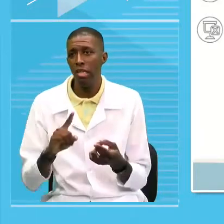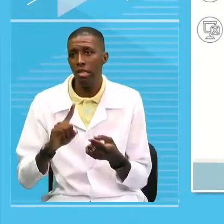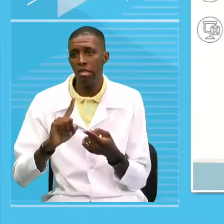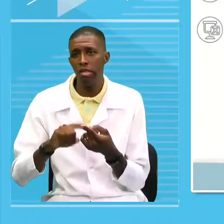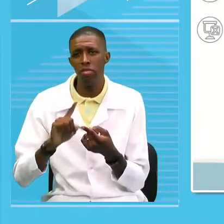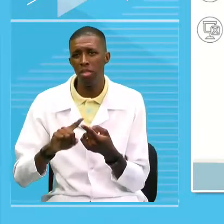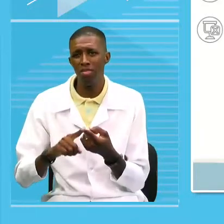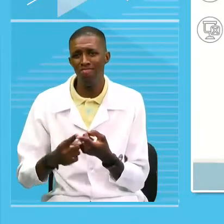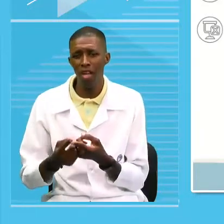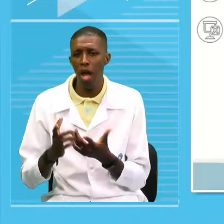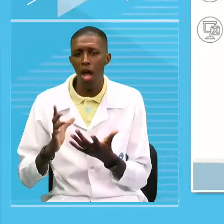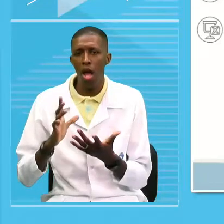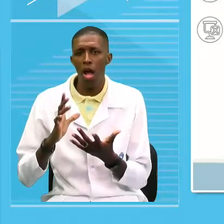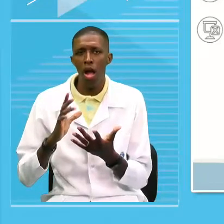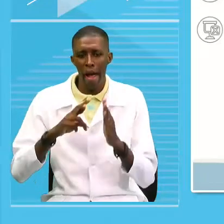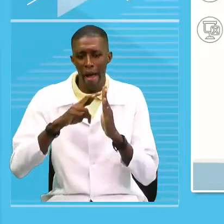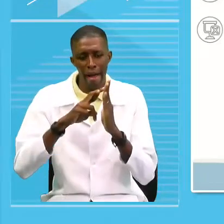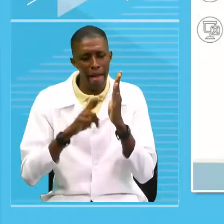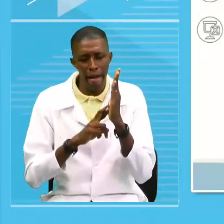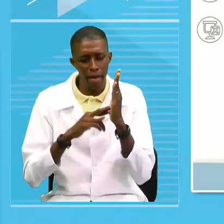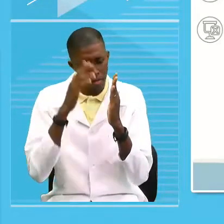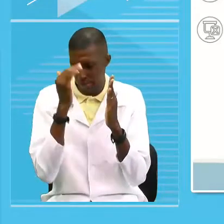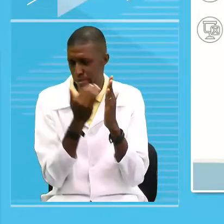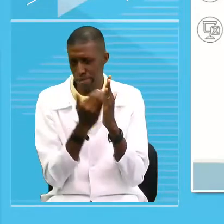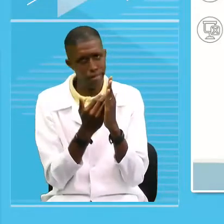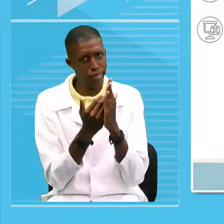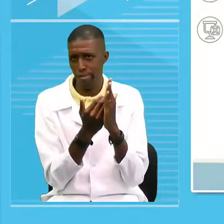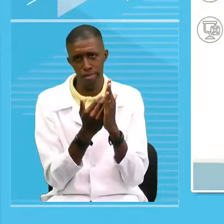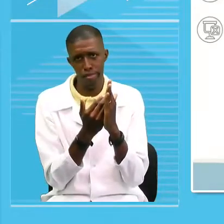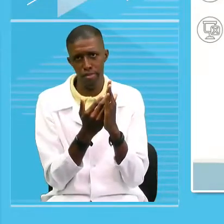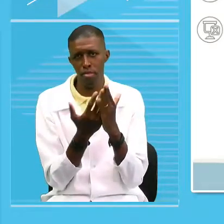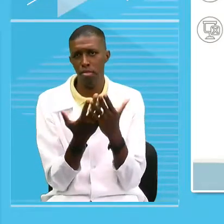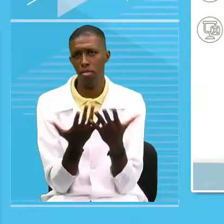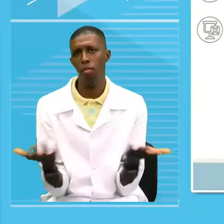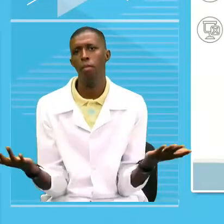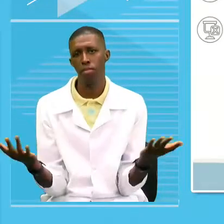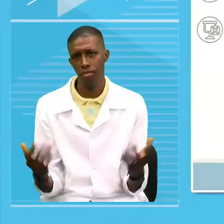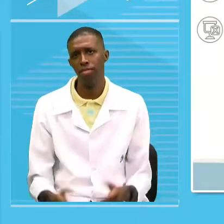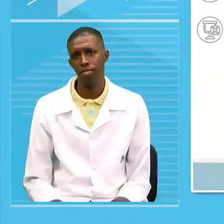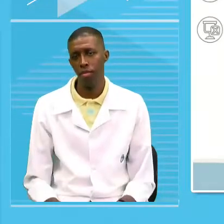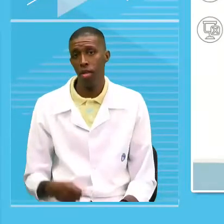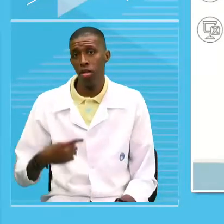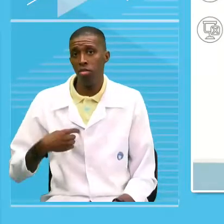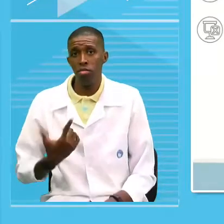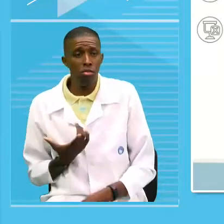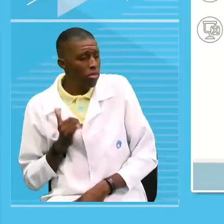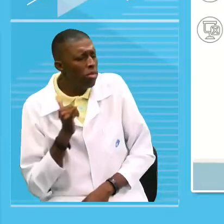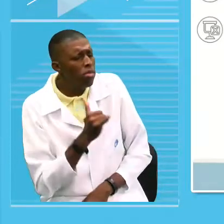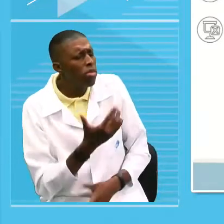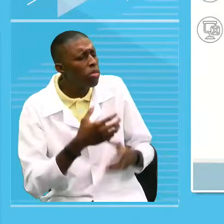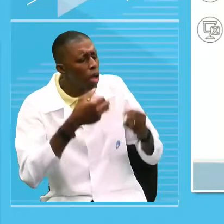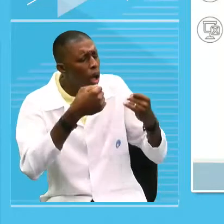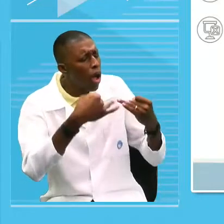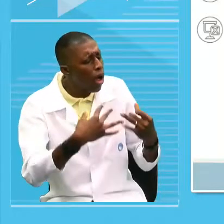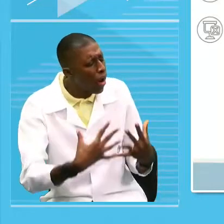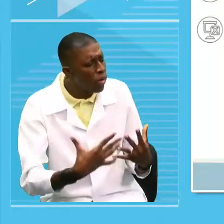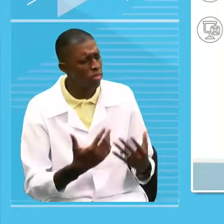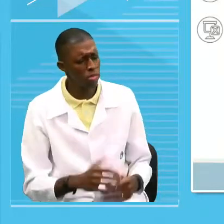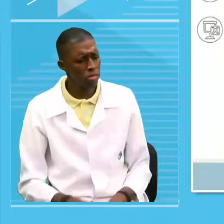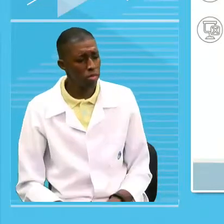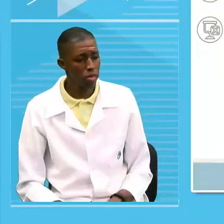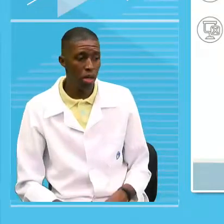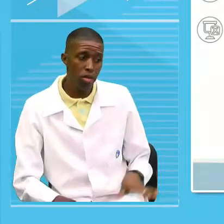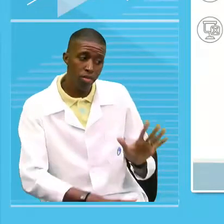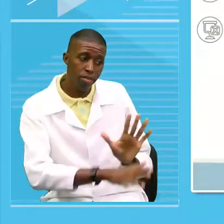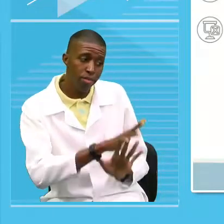álcool em gel não adianta a gente né E aí eu fui explicar ela também para